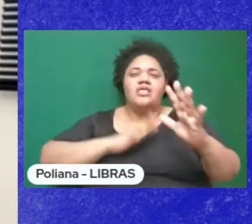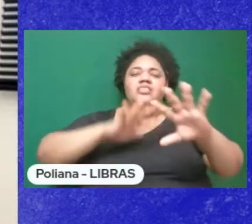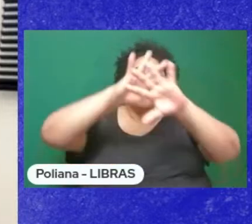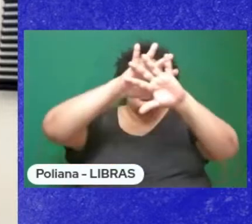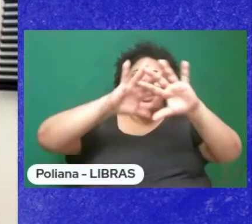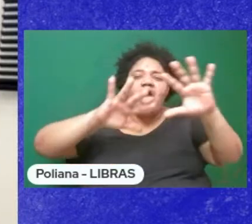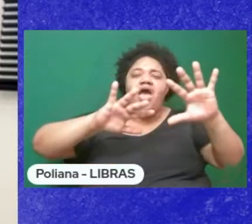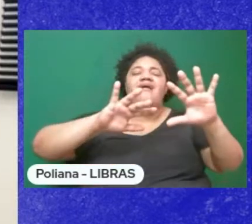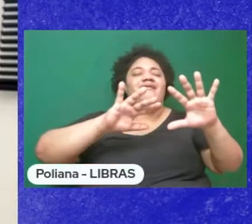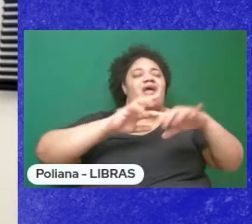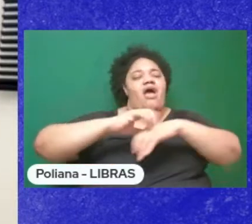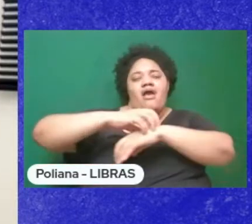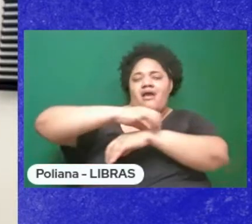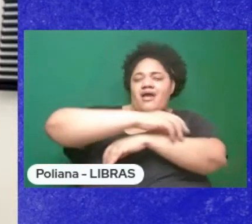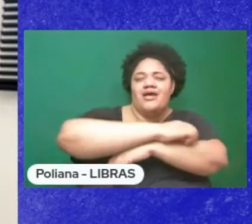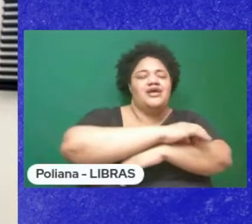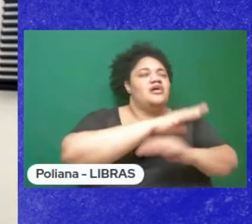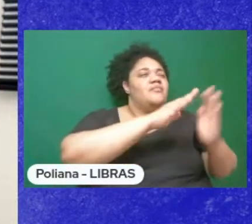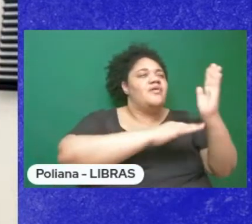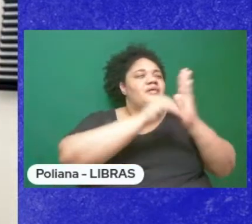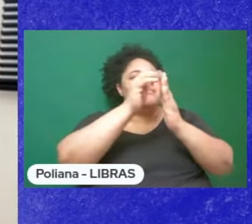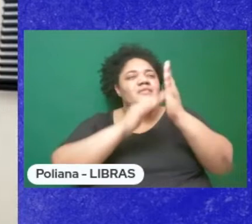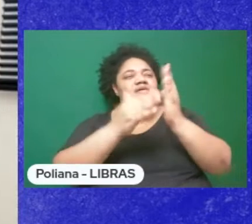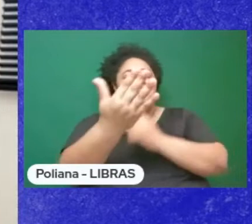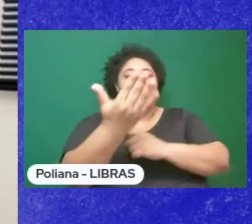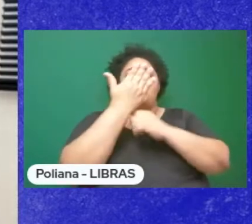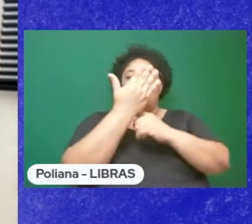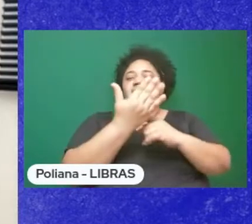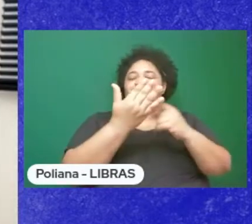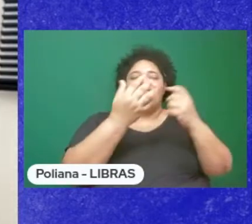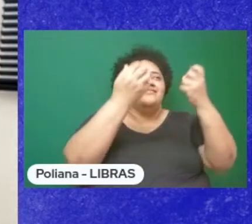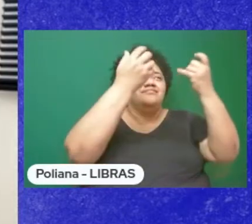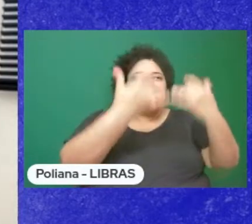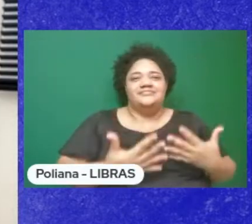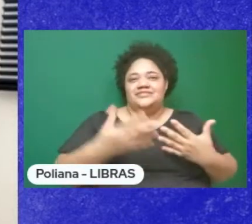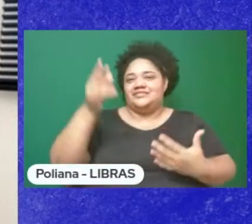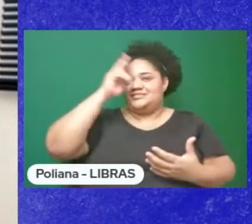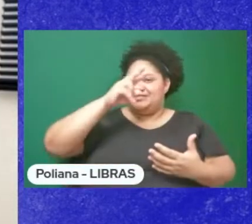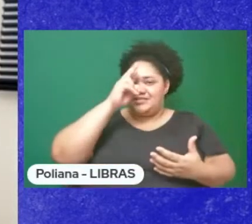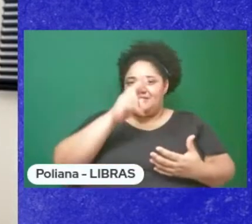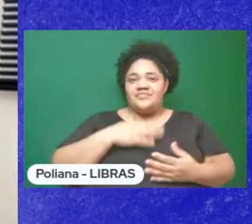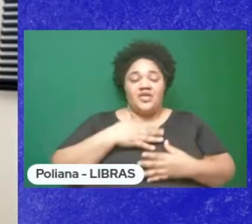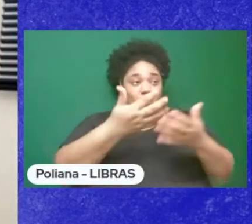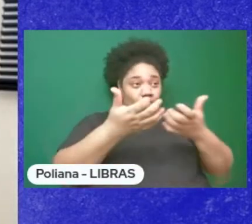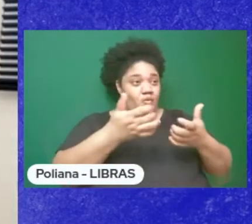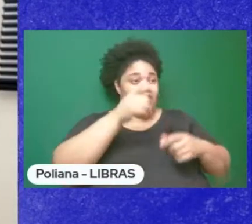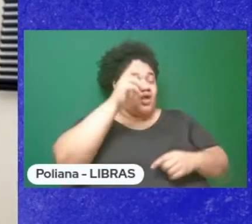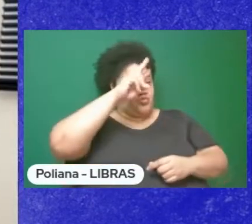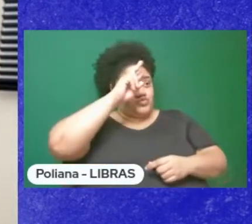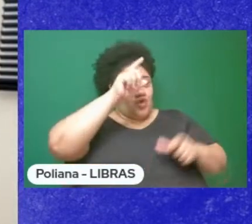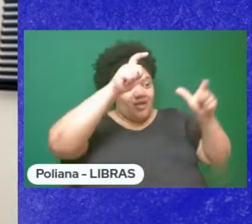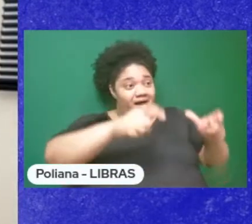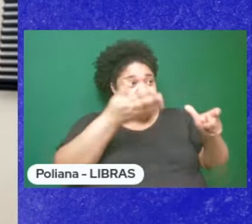canto, era tudo antigo, tudo contava uma história. E eu disse: meu próximo curta-metragem, eu quero ele aqui, eu quero que essa história se passe aqui.